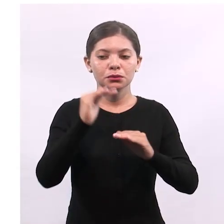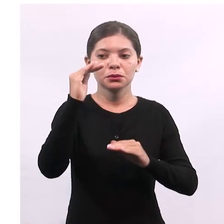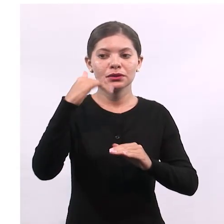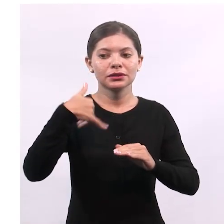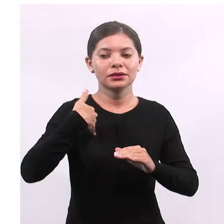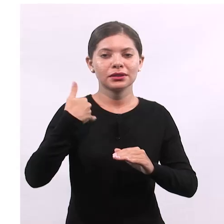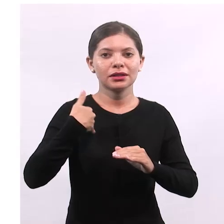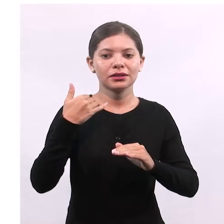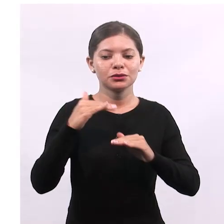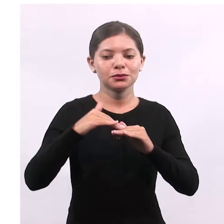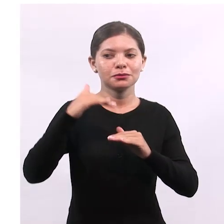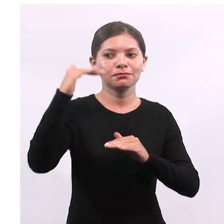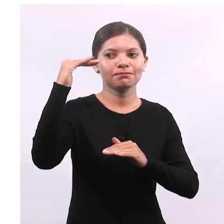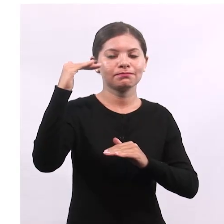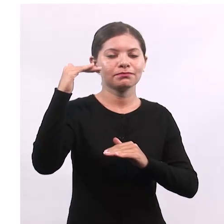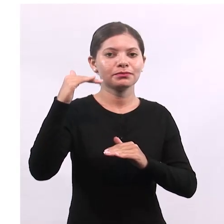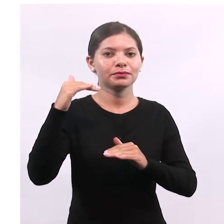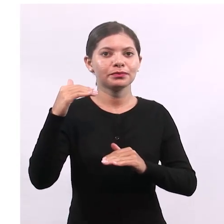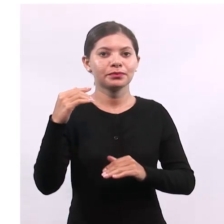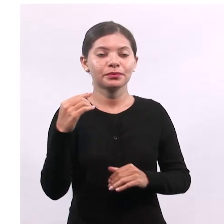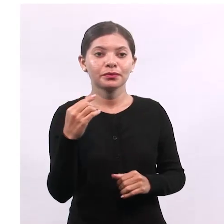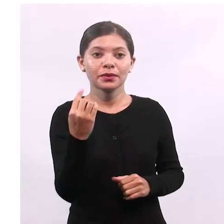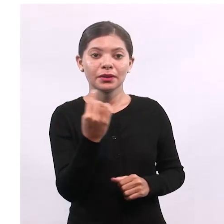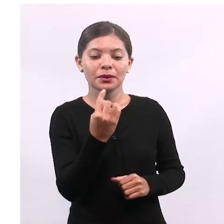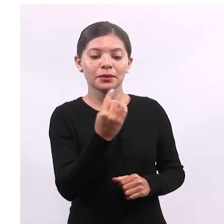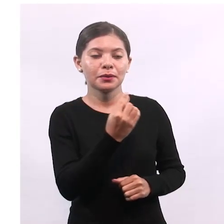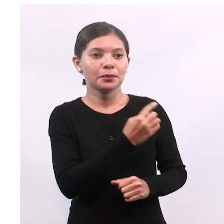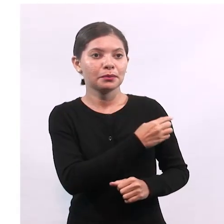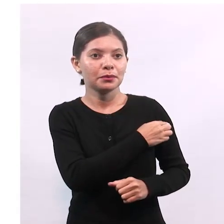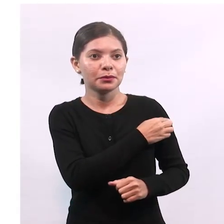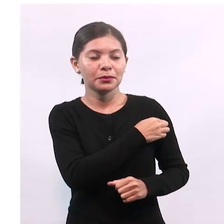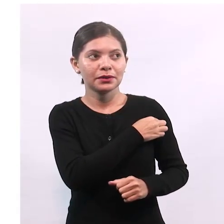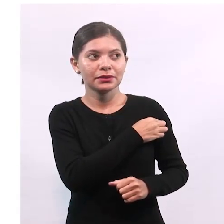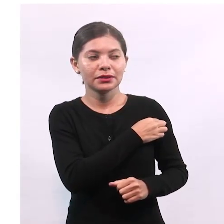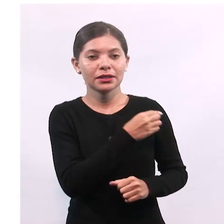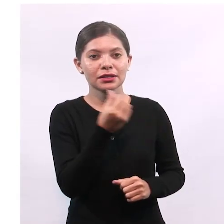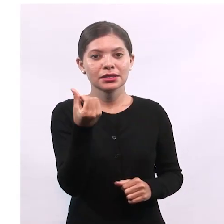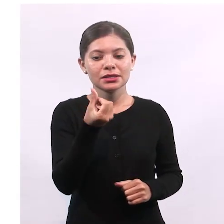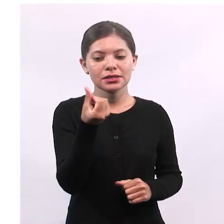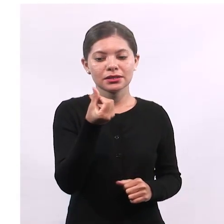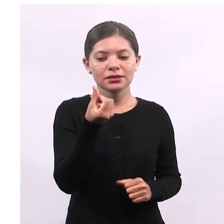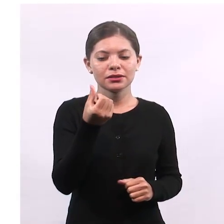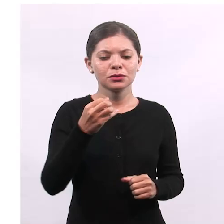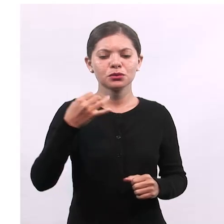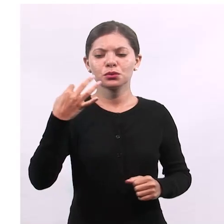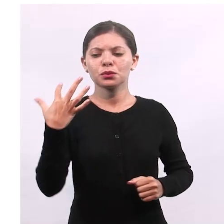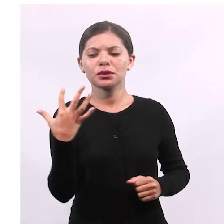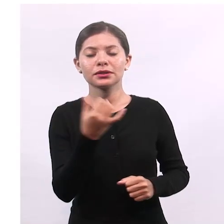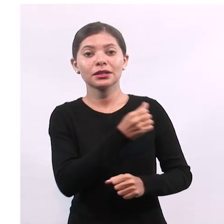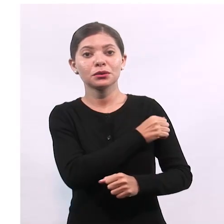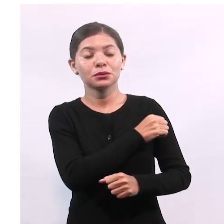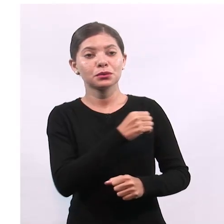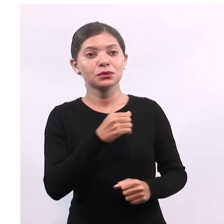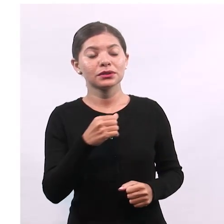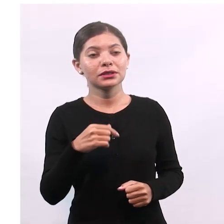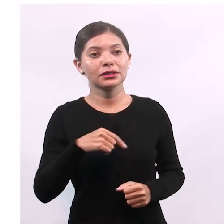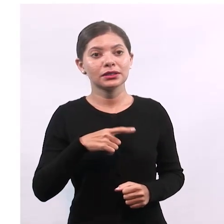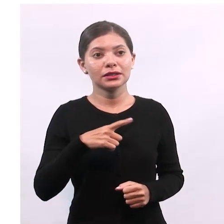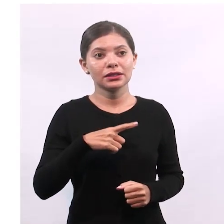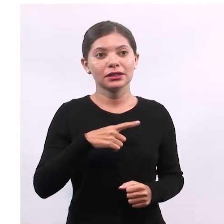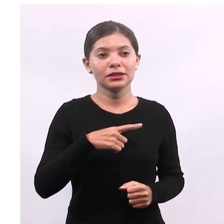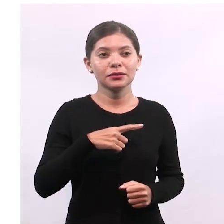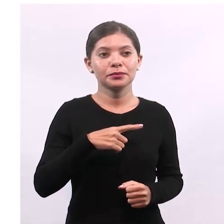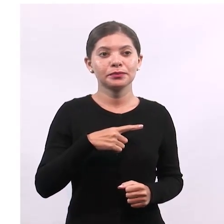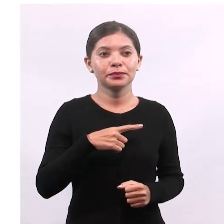primeira série 6 anos então quantos alunos eu tenho lá na primeiro primeiro ano do ensino fundamental